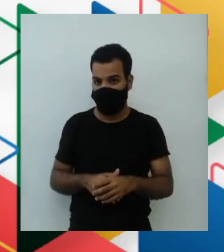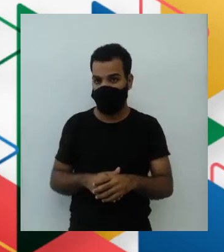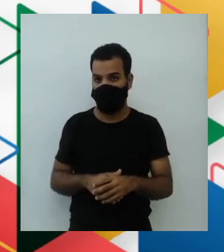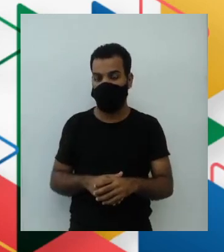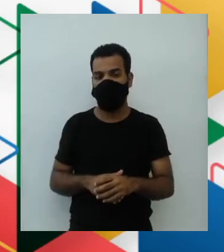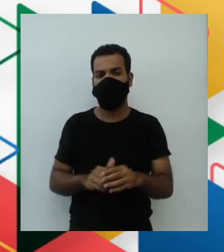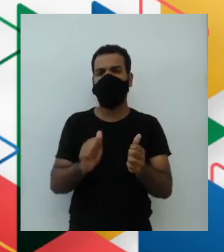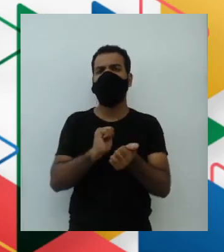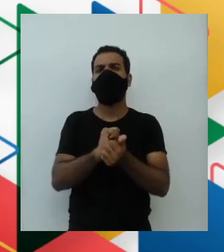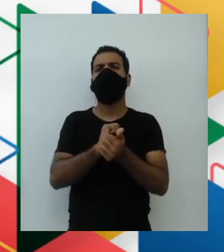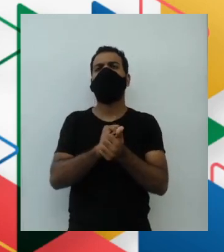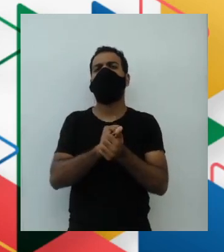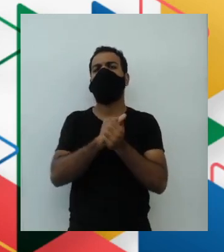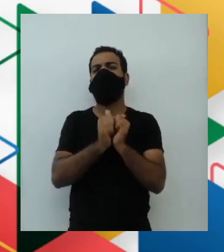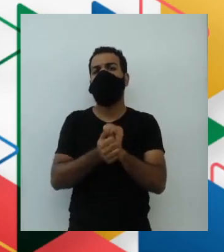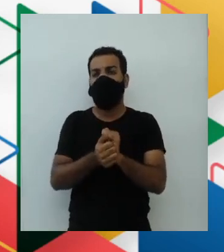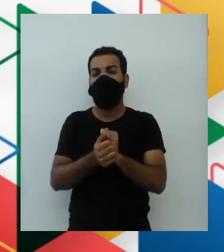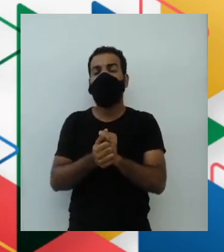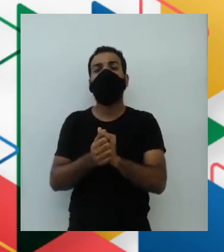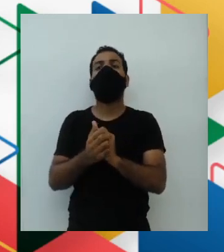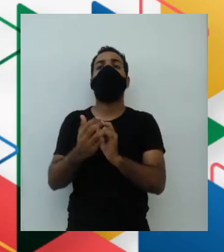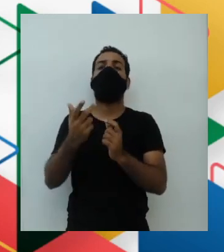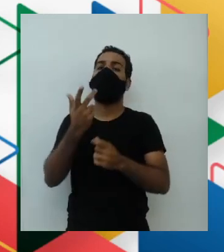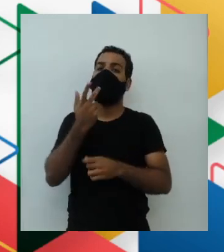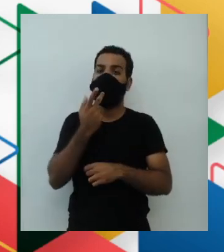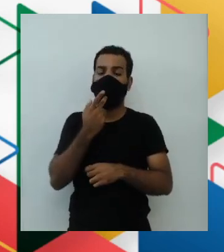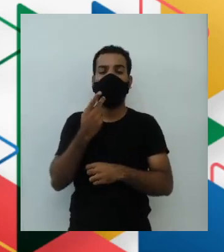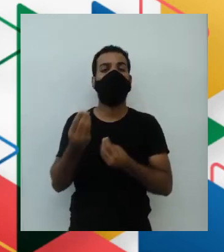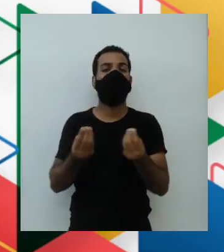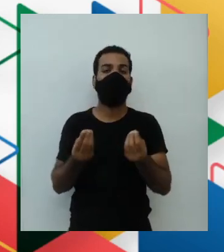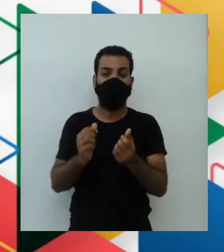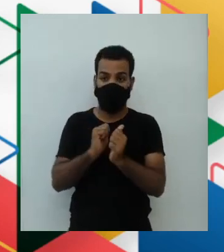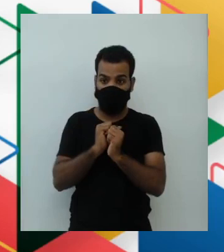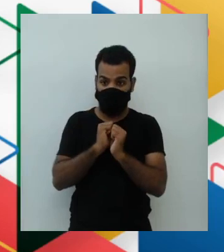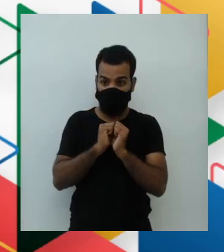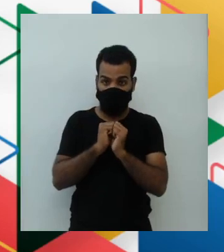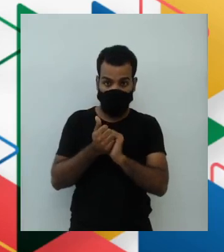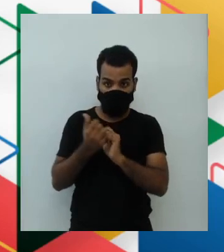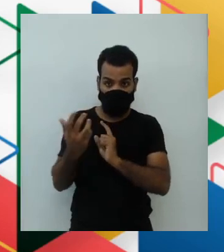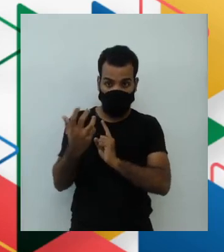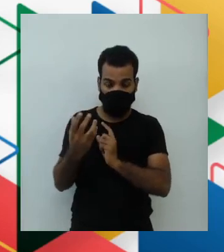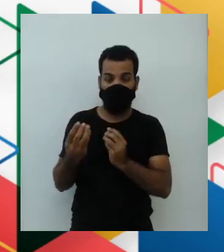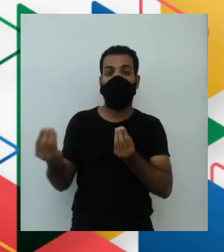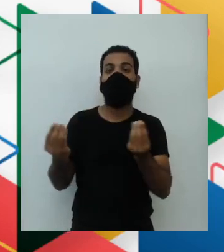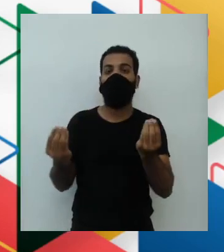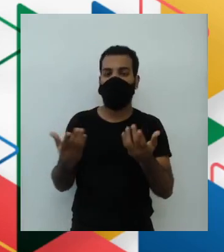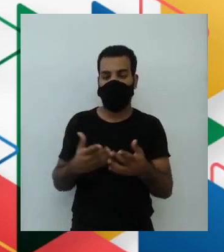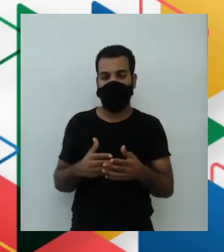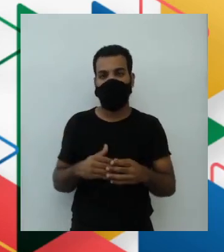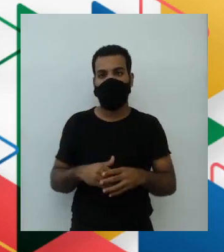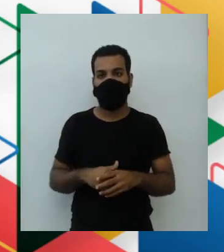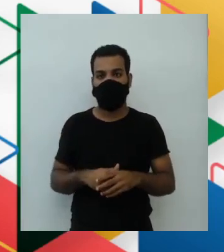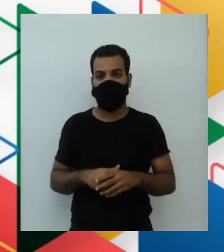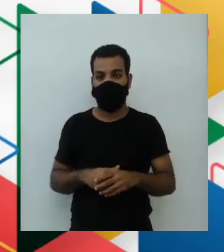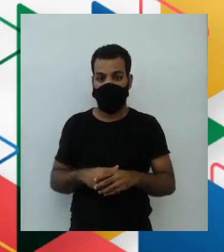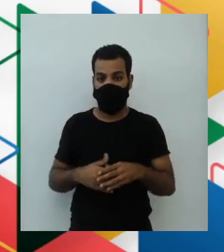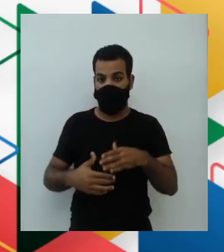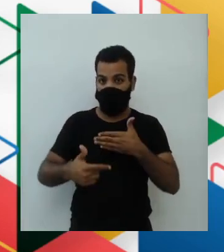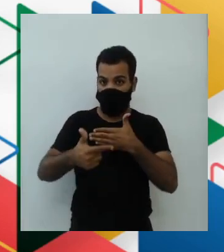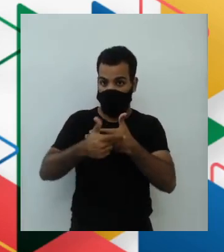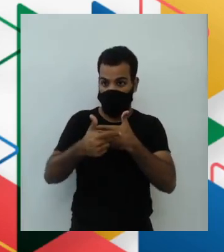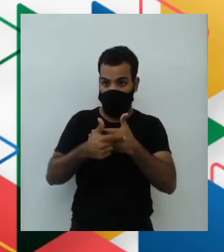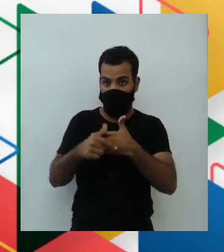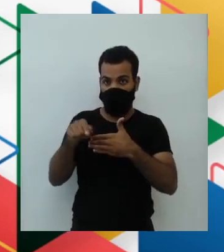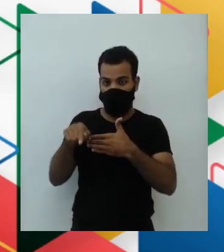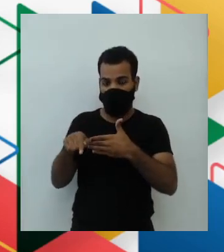sobre o esporte? O que é que a mídia fala sobre que o esporte nos influencia? Diz assim, que o papel da mídia